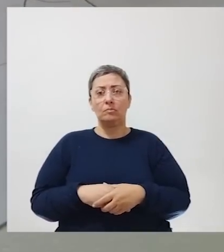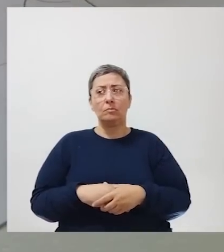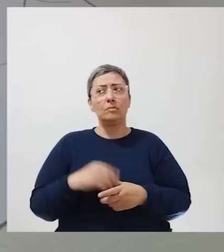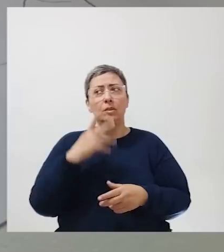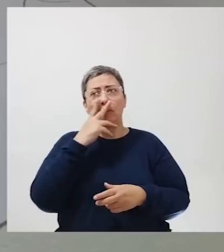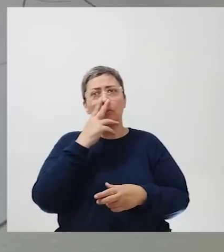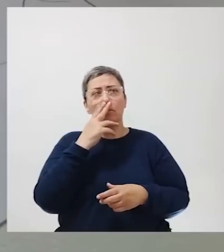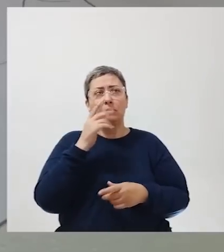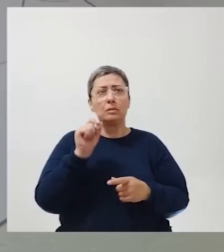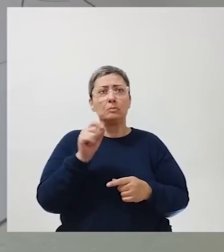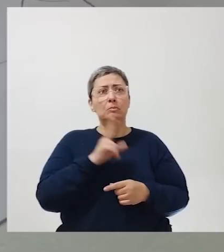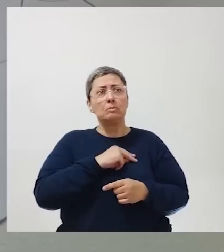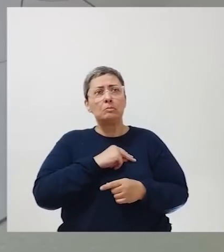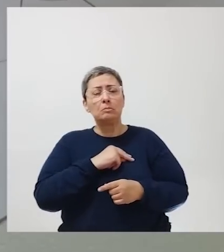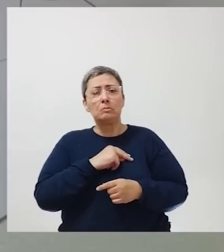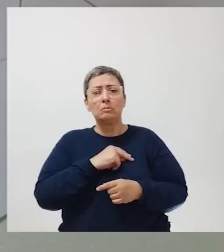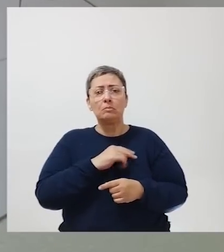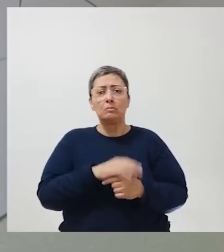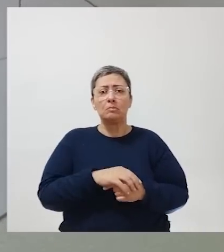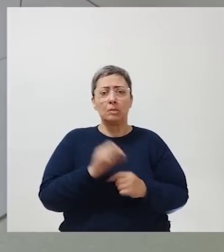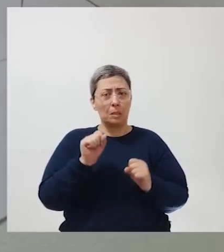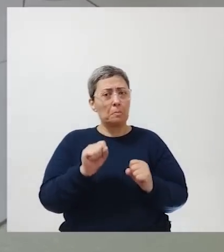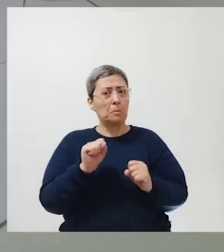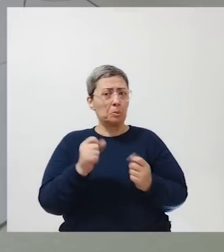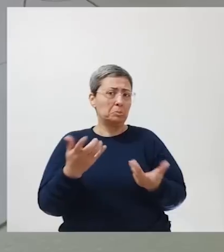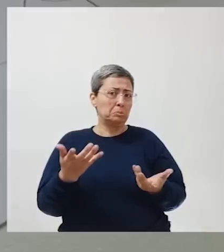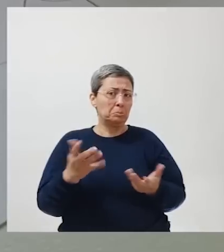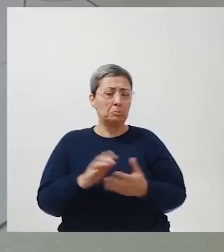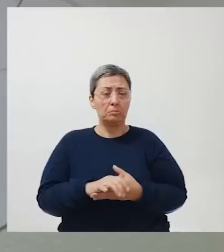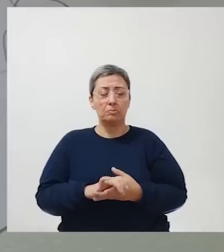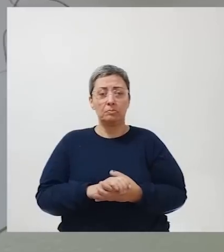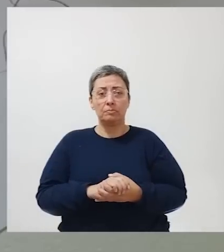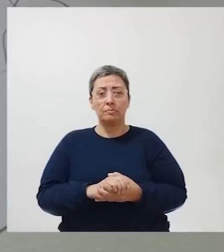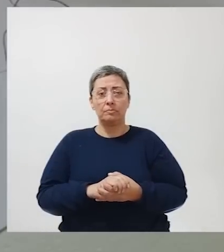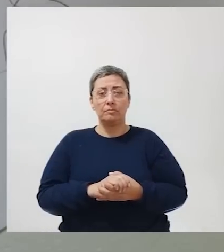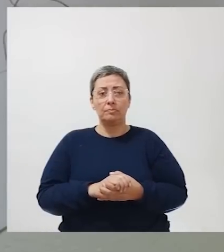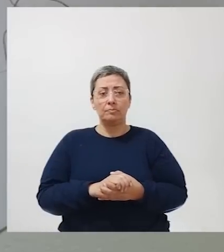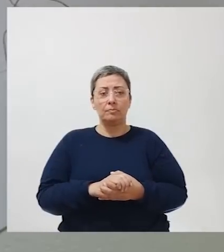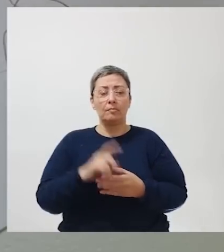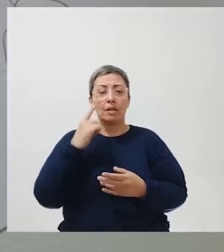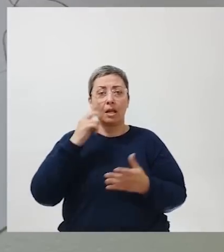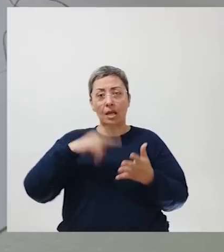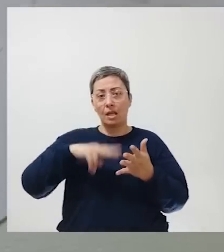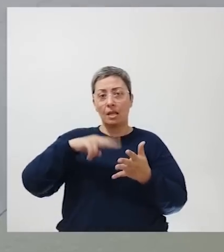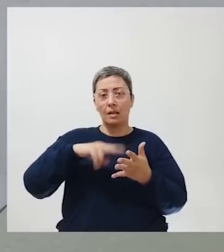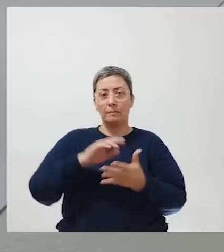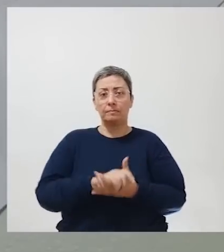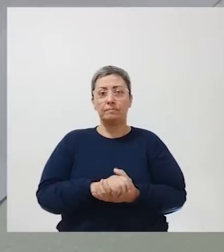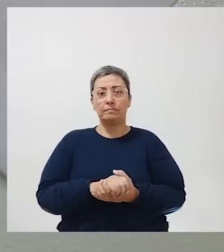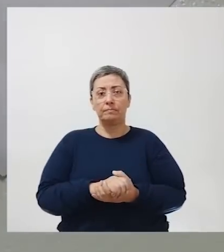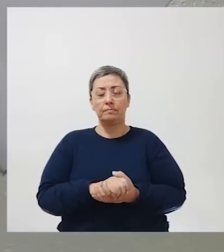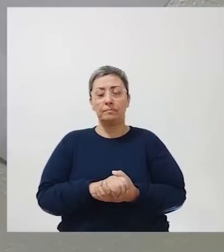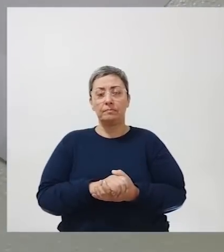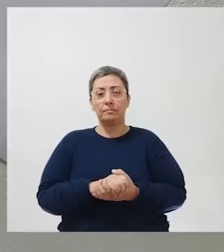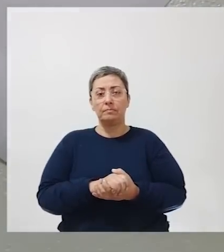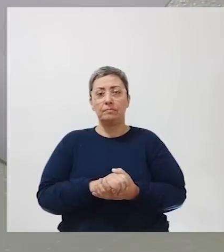Acho... Nossa. Pode ser. Lê pra mim.